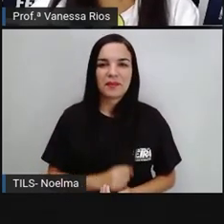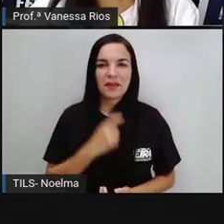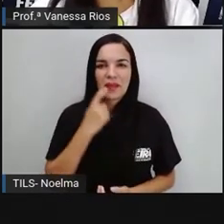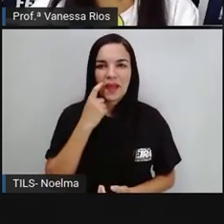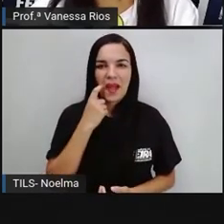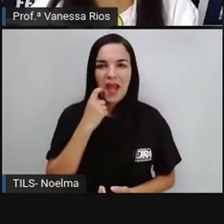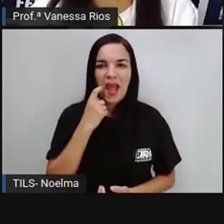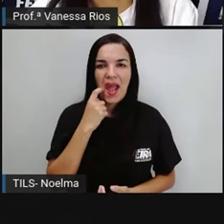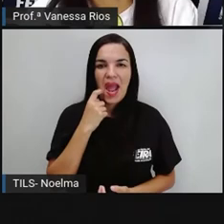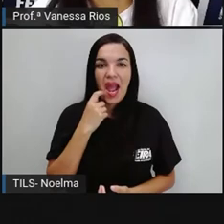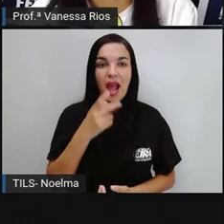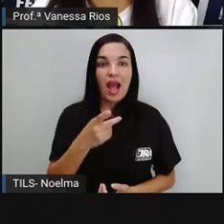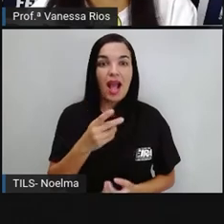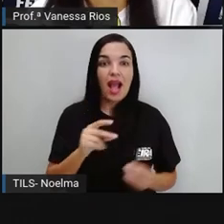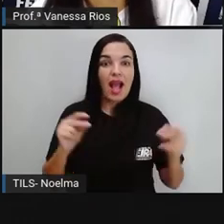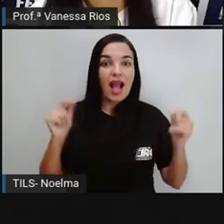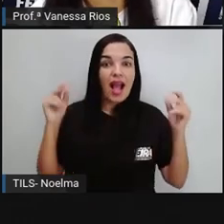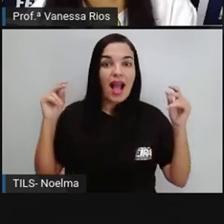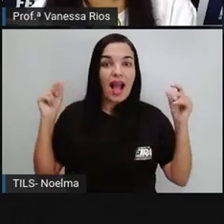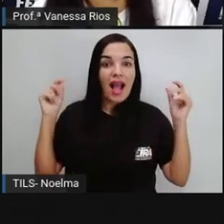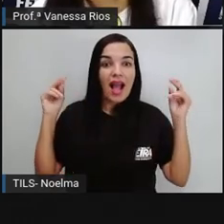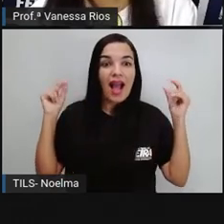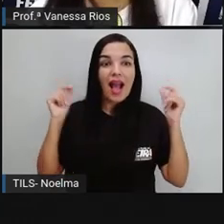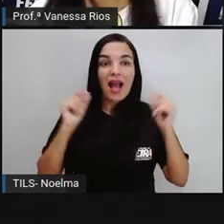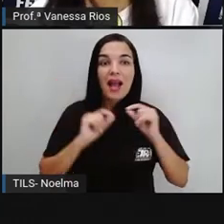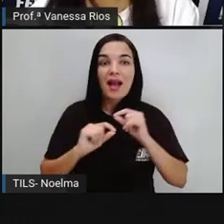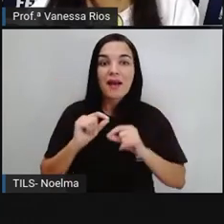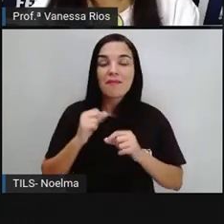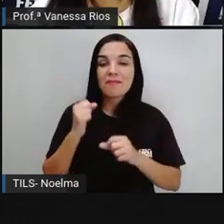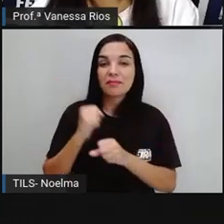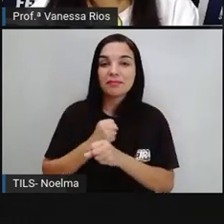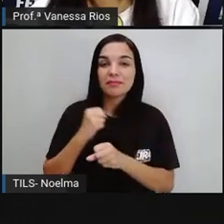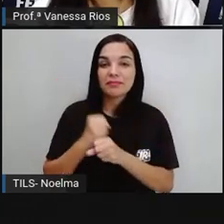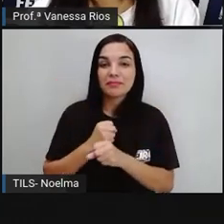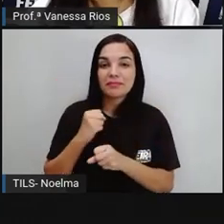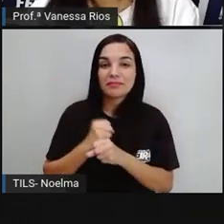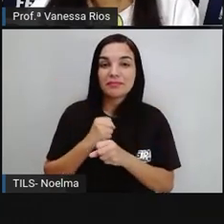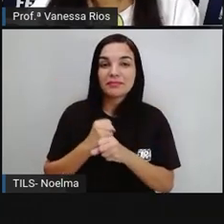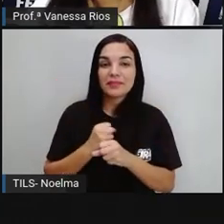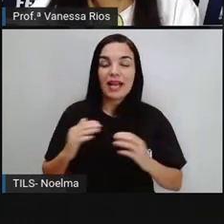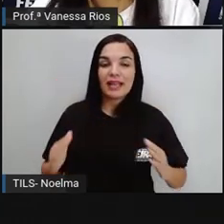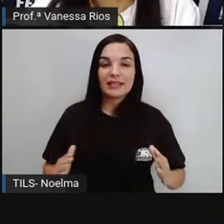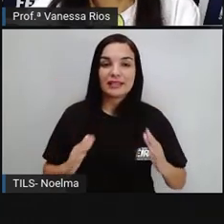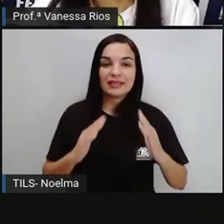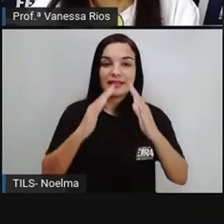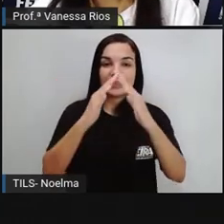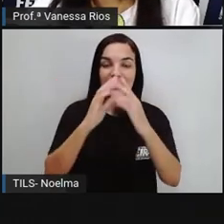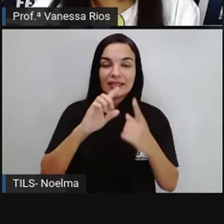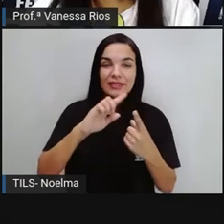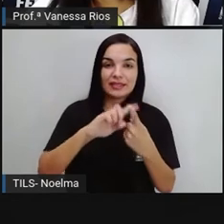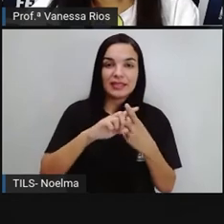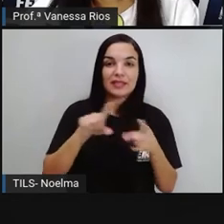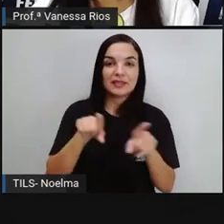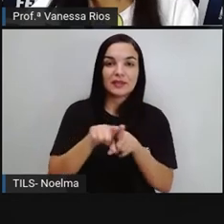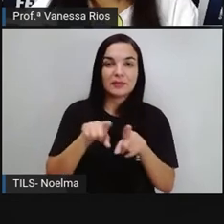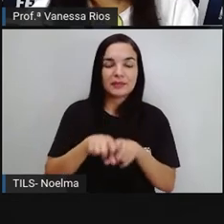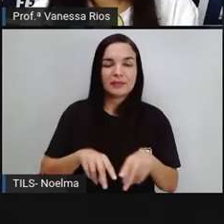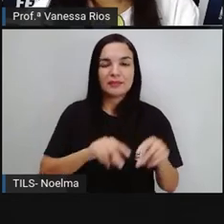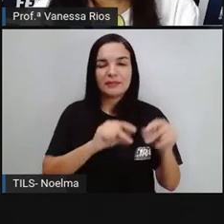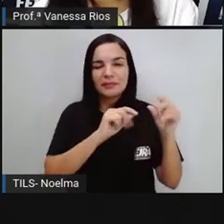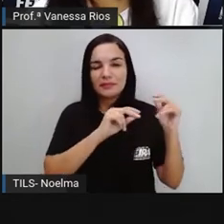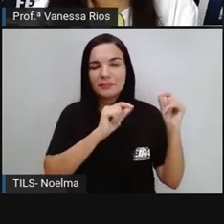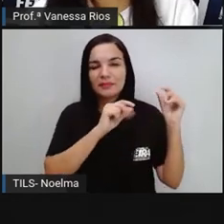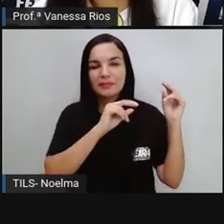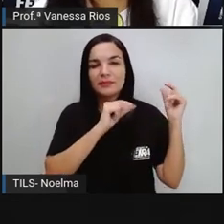Olha só, o prédio da Santa Casa da Misericórdia, mais uma construção antiga que também